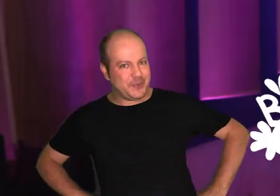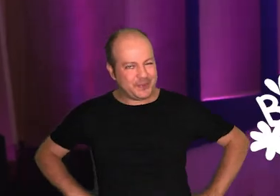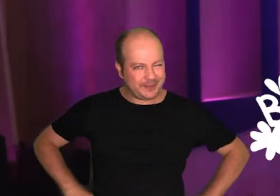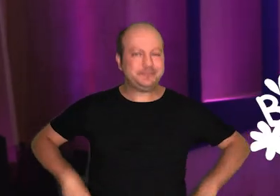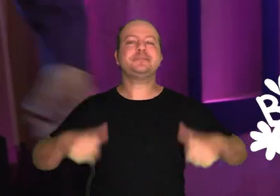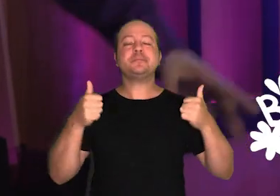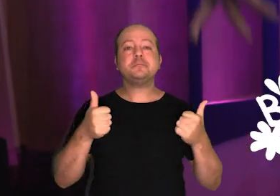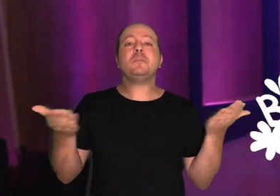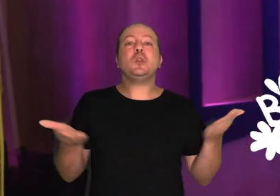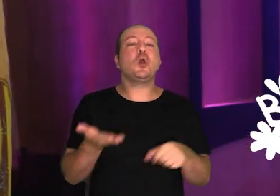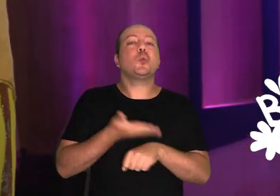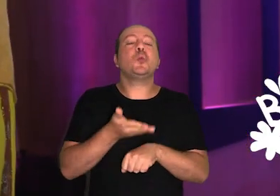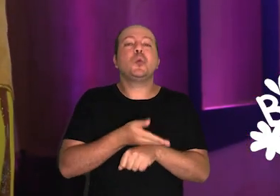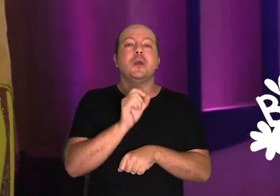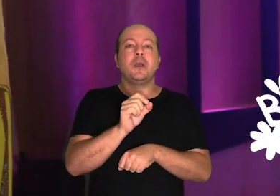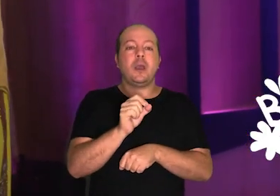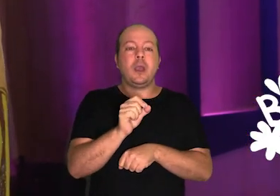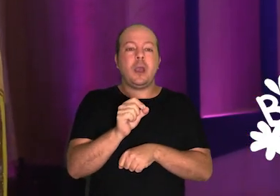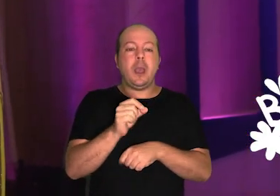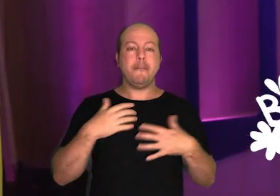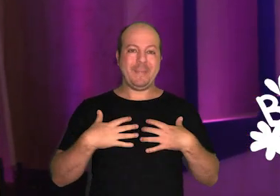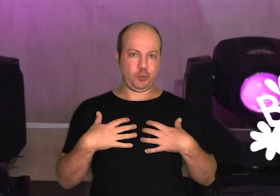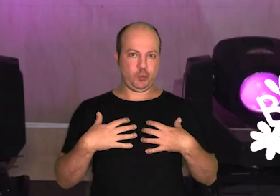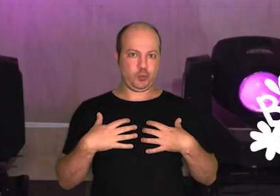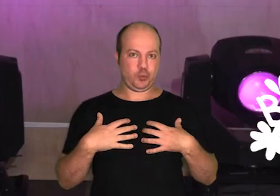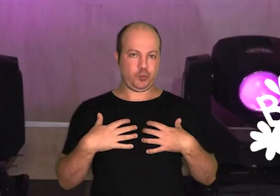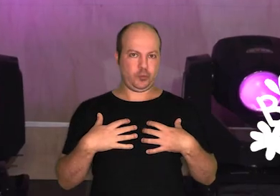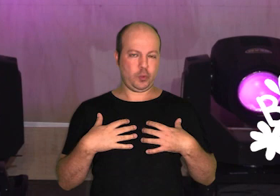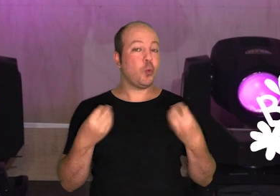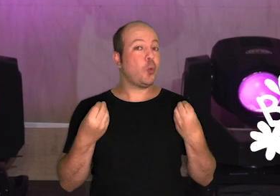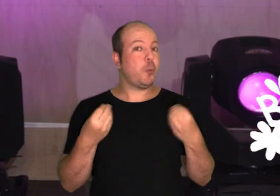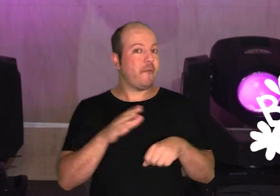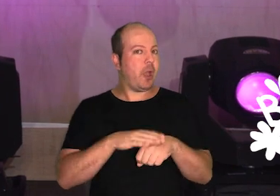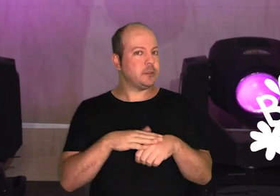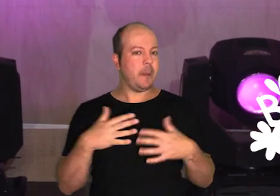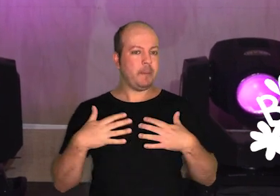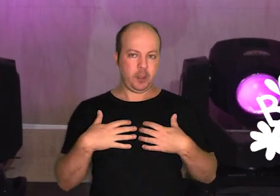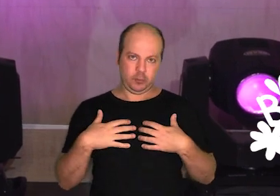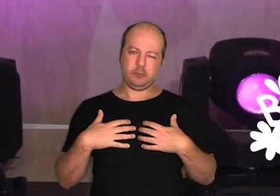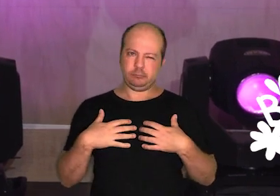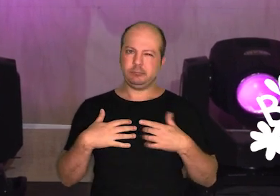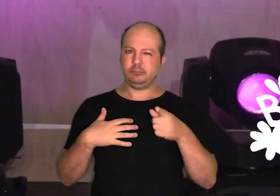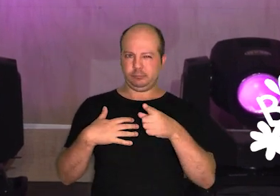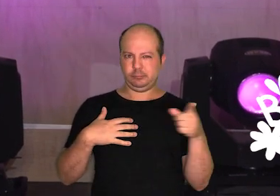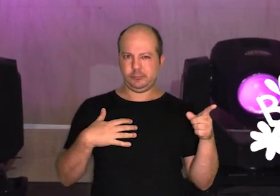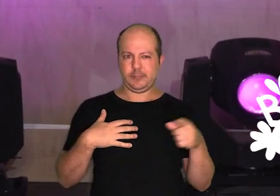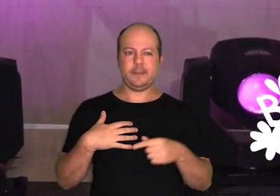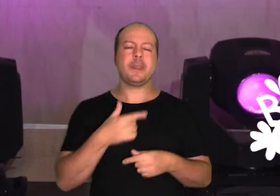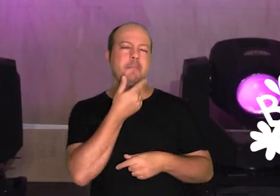Cintura. Agora vamos aquecer os peitos. E para aquecer peitos, todos aqui.